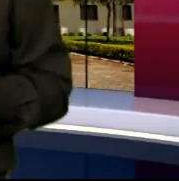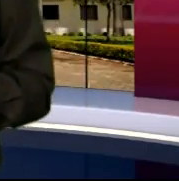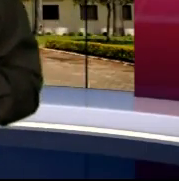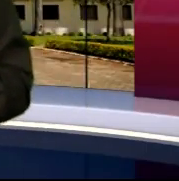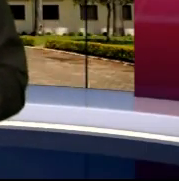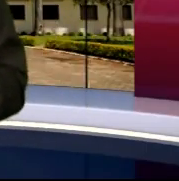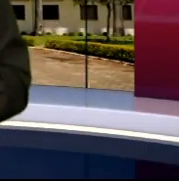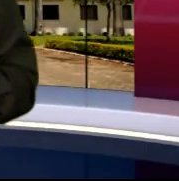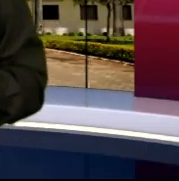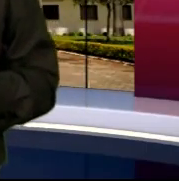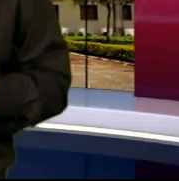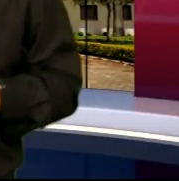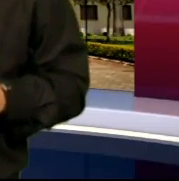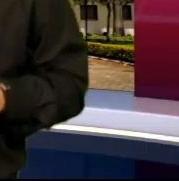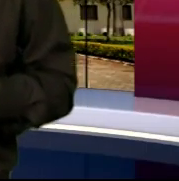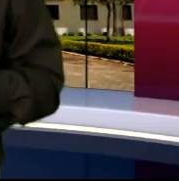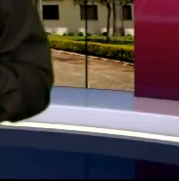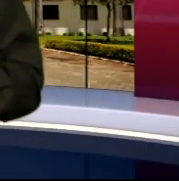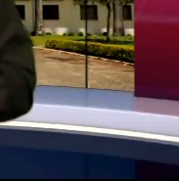eu vou falar aqui para vocês.